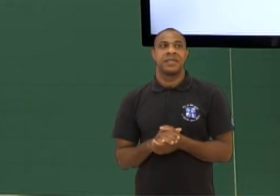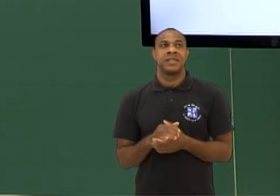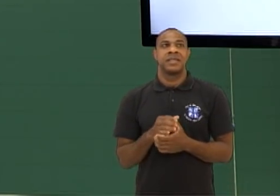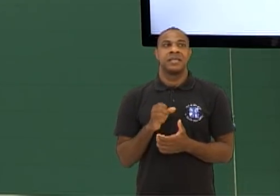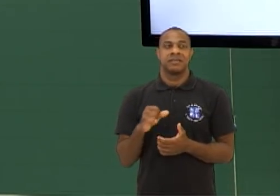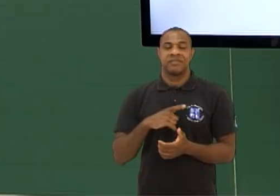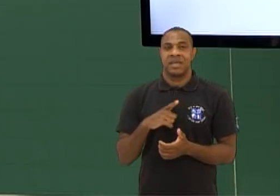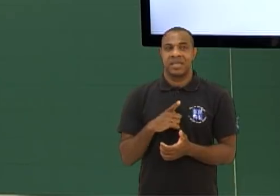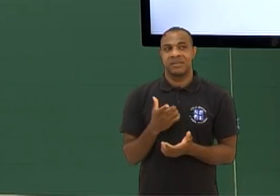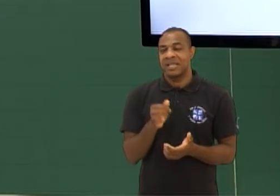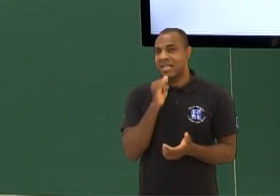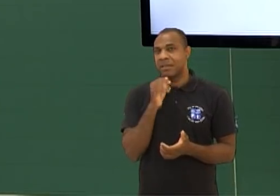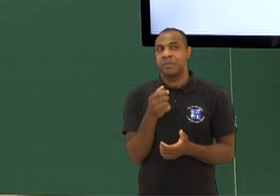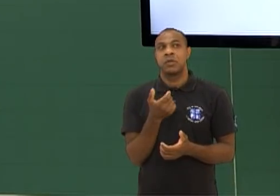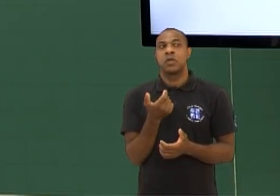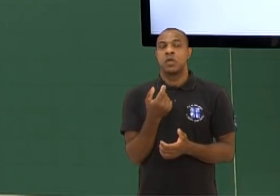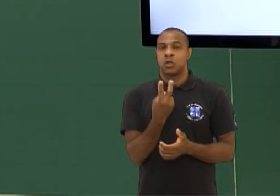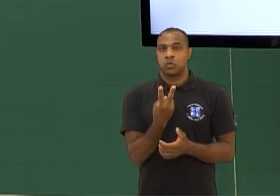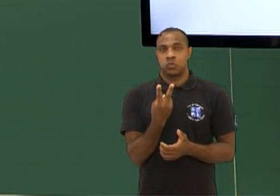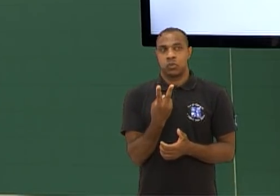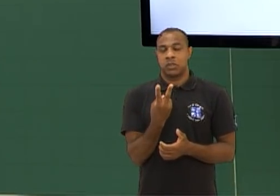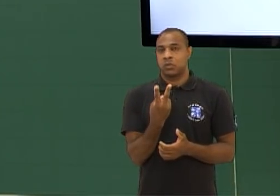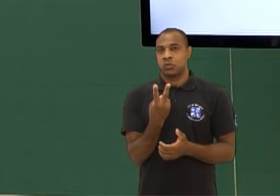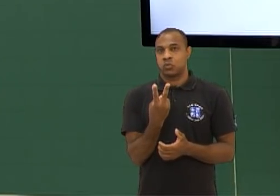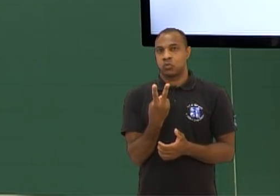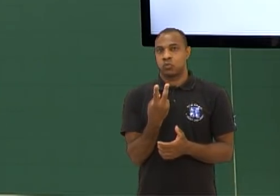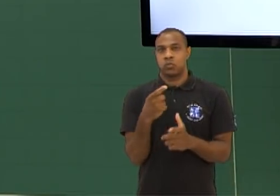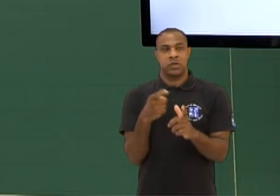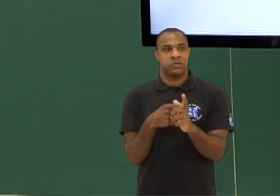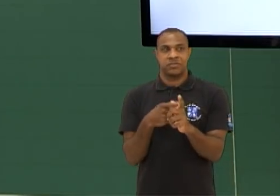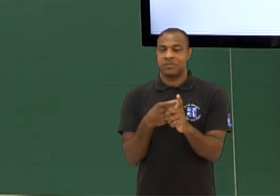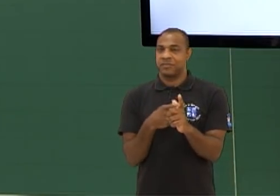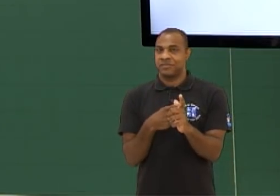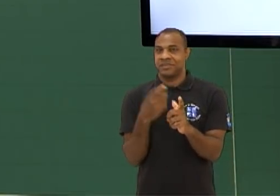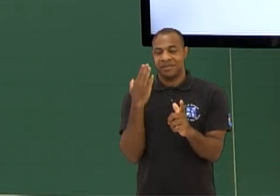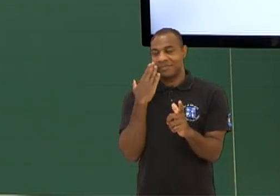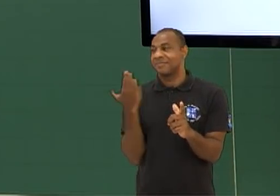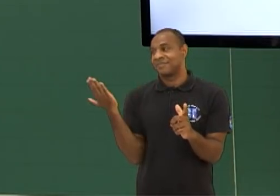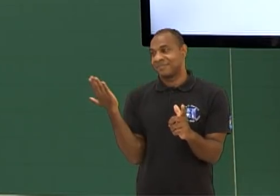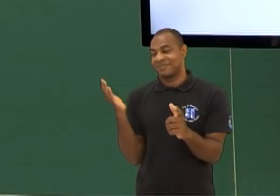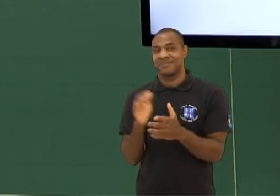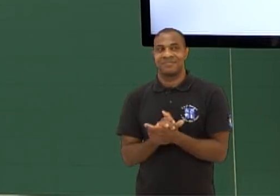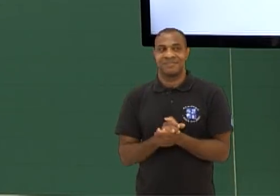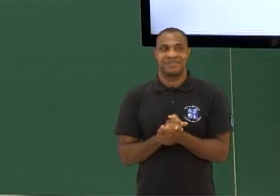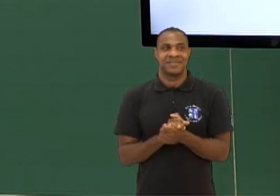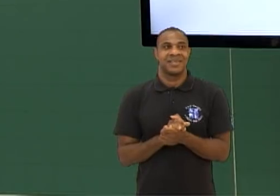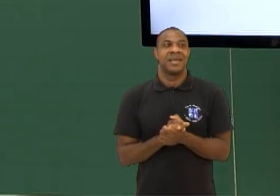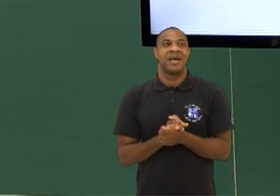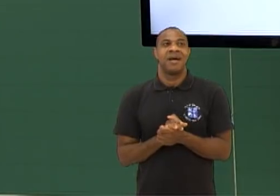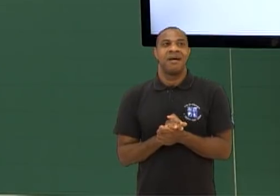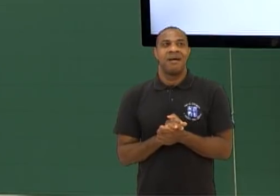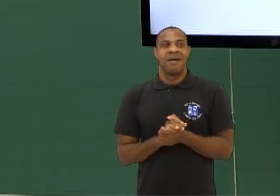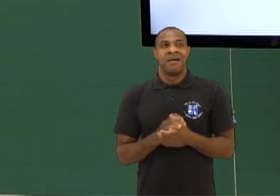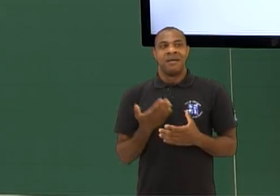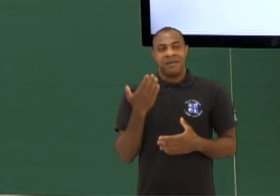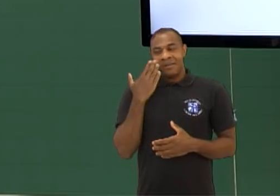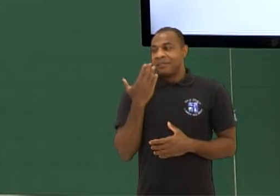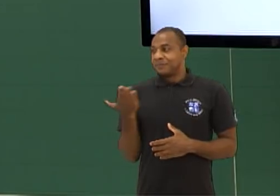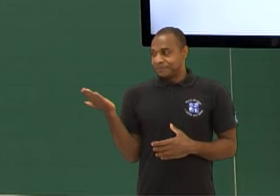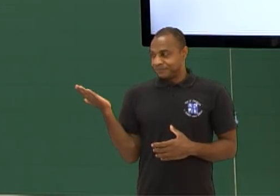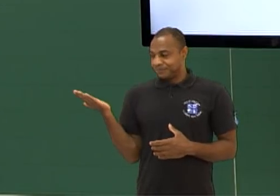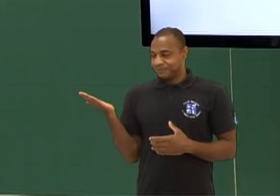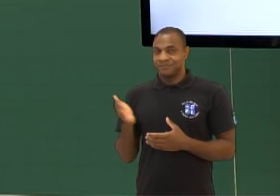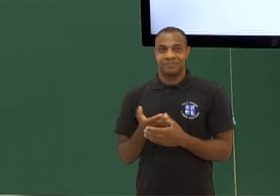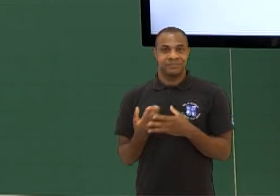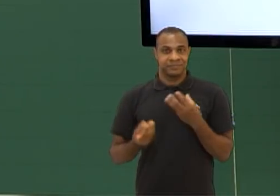de R$12, né? Estou devendo 24 ao todo. Eu devo 12 para alguém, 12 para outra pessoa, eu devo 24. Então, eu dobro, né? Então,